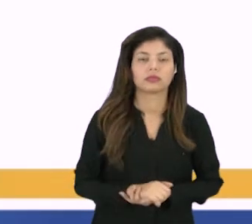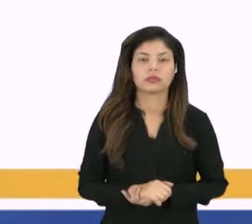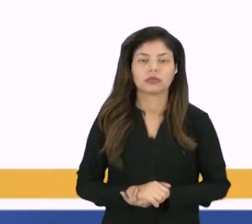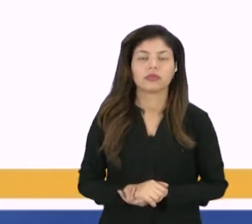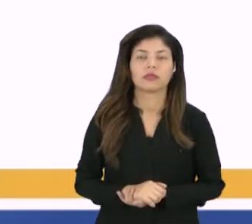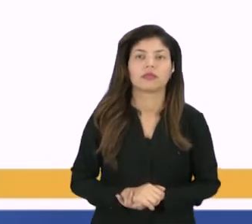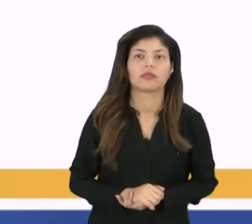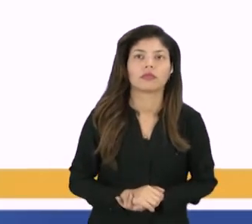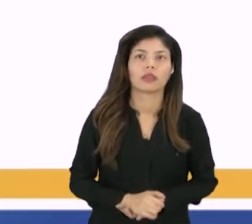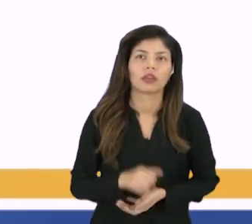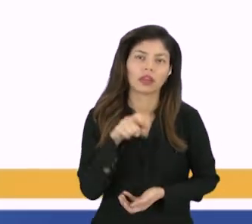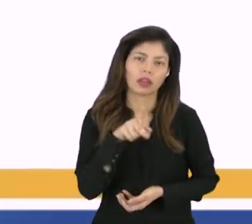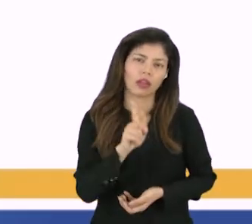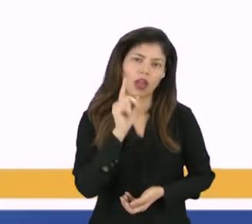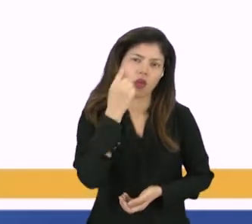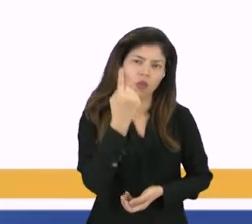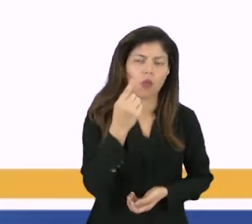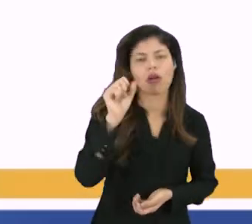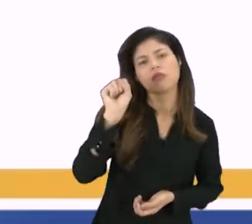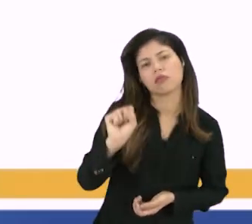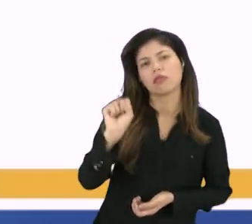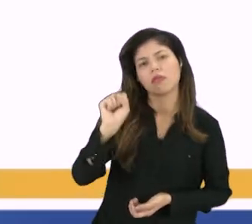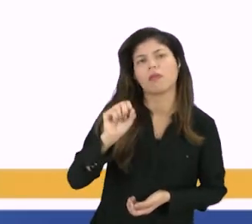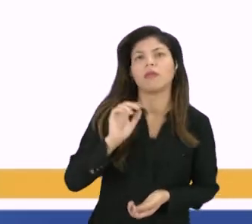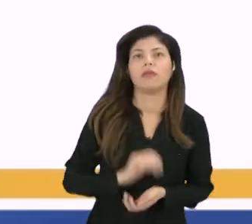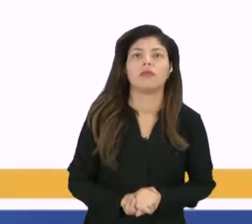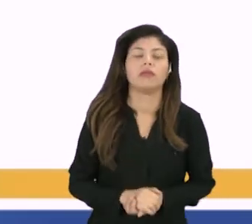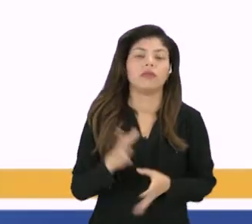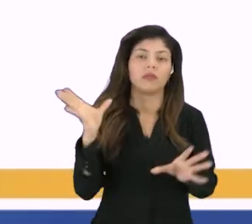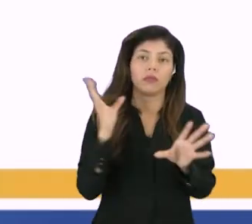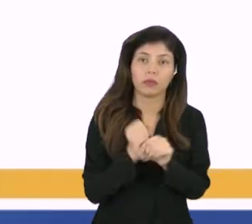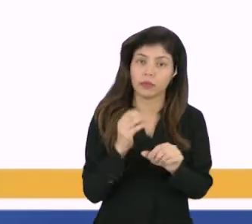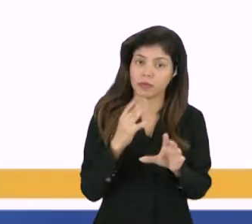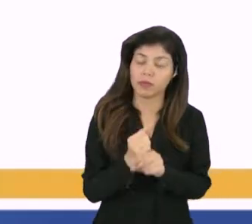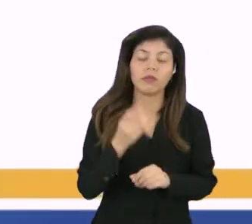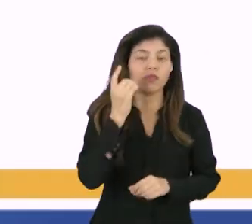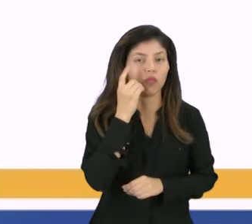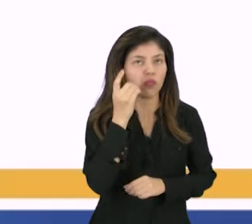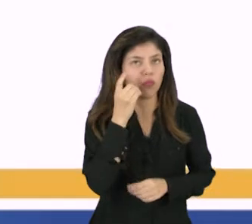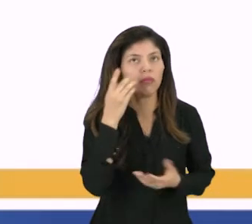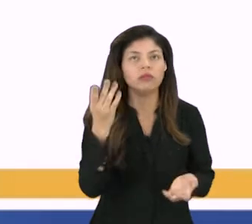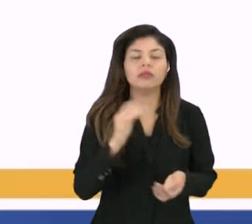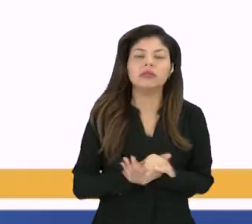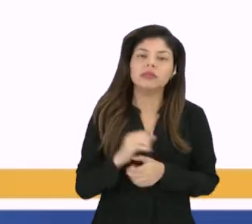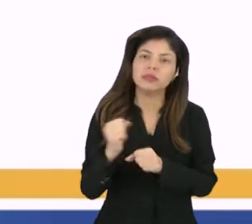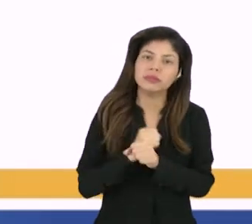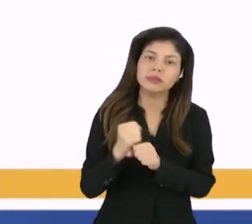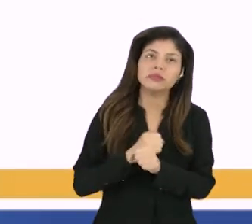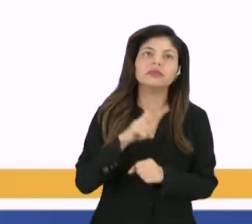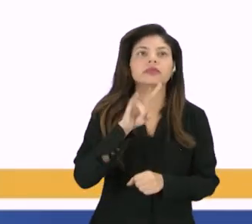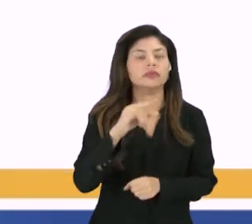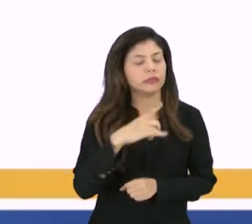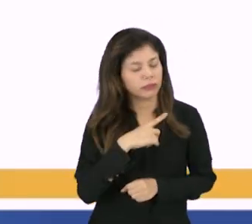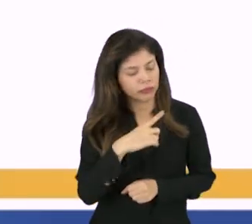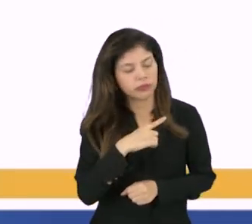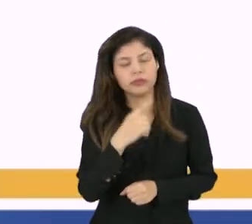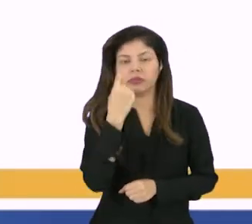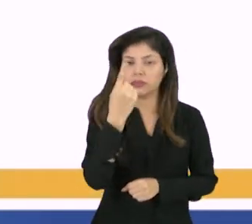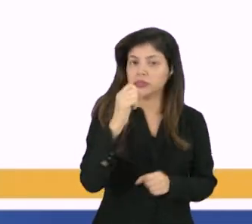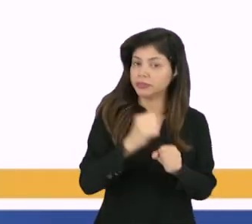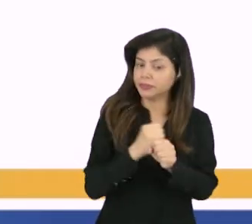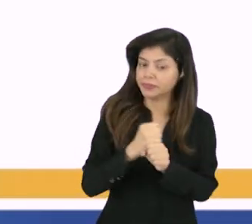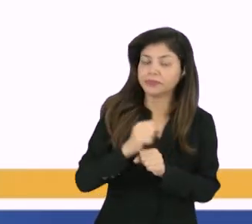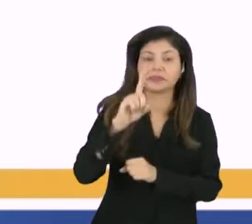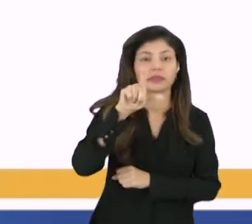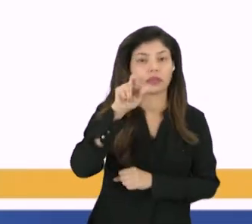Então, isso aqui é em um segundo, né? Somando os segundos que você tem durante o ano, você vai ter um ano-luz,